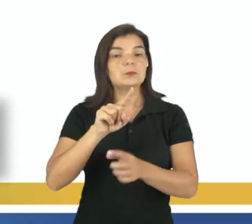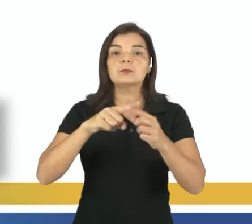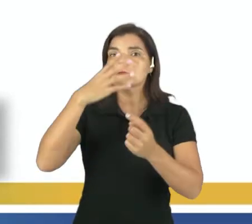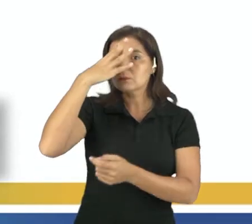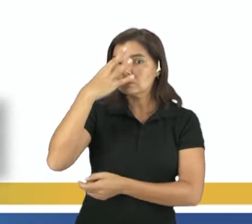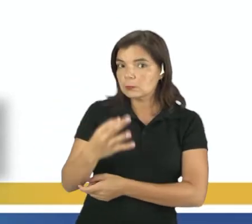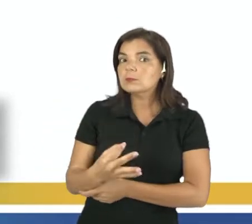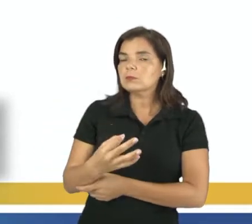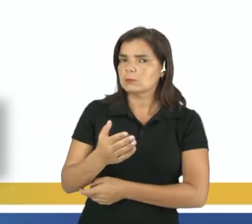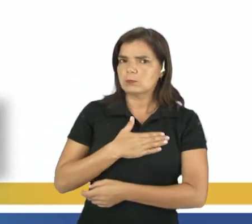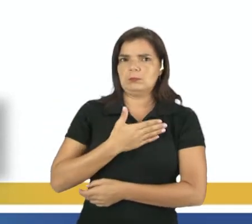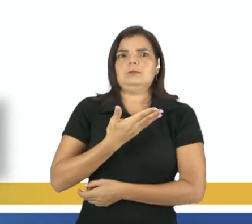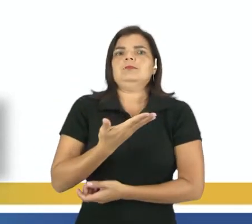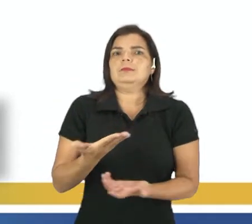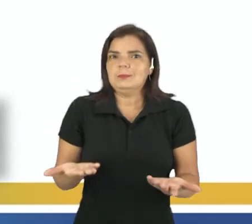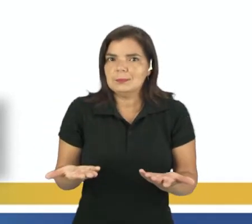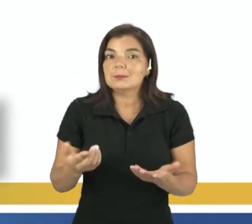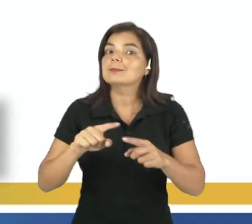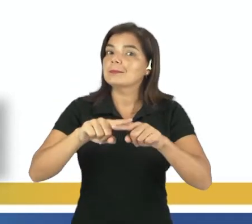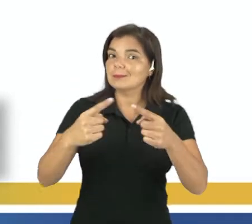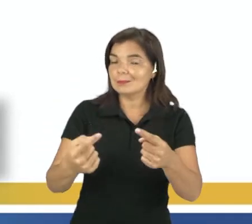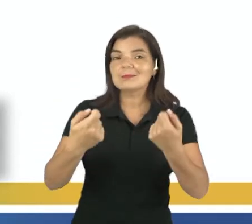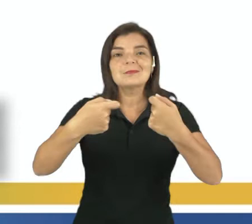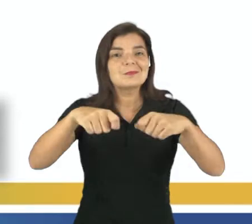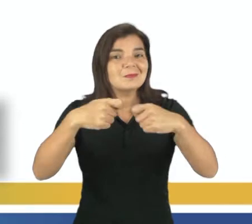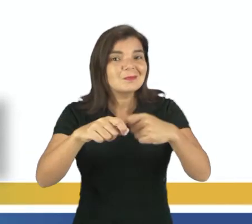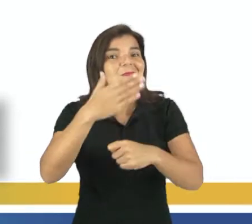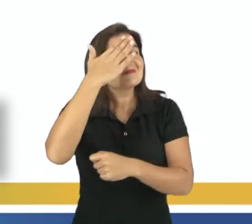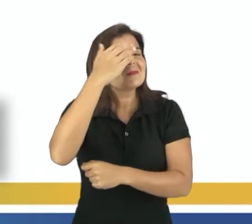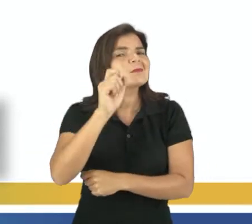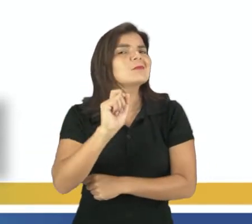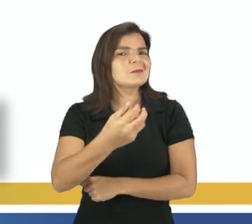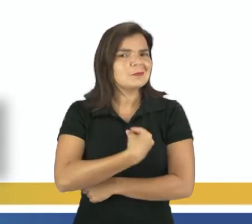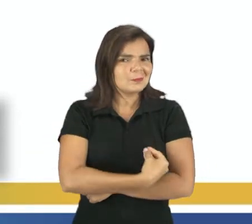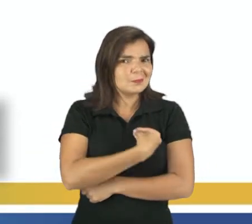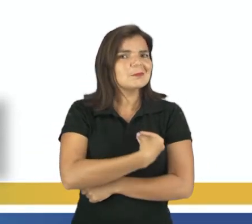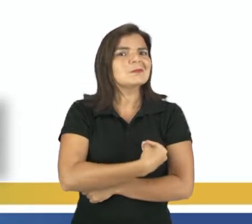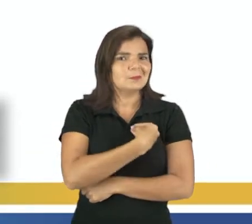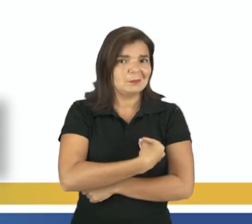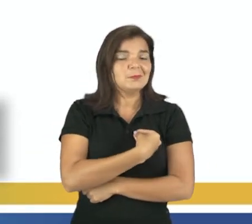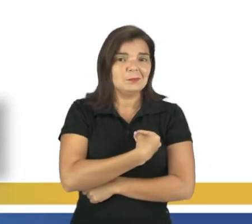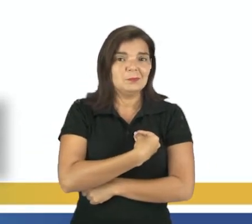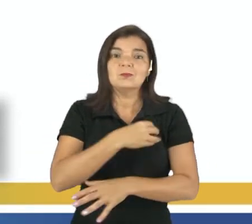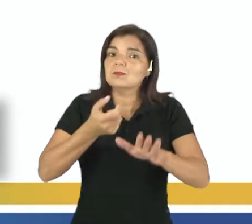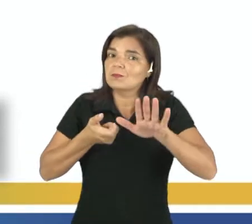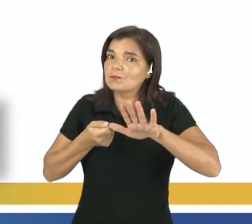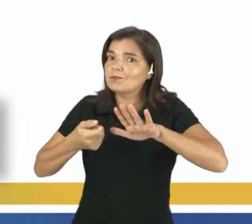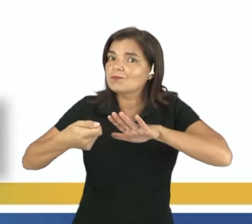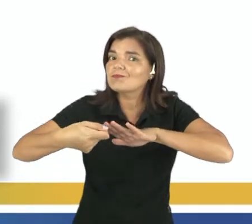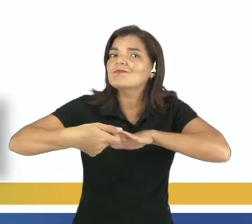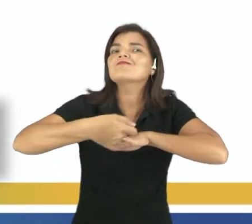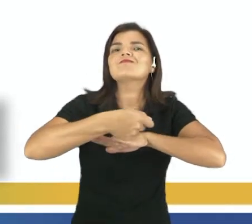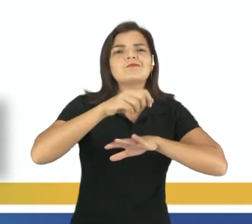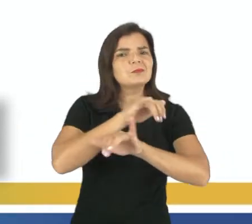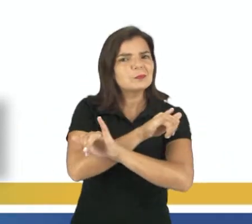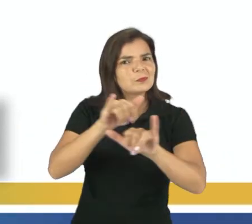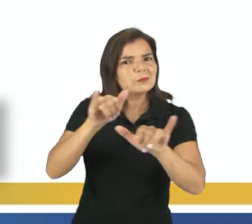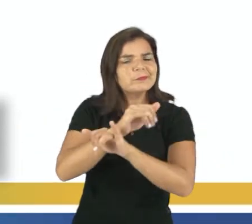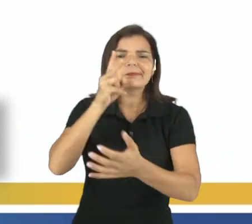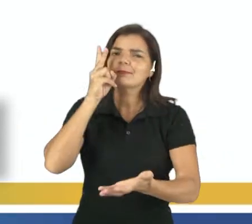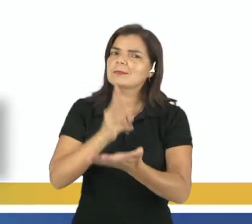certamente ficaríamos assustados. Porém, precisamos saber que vivemos na era das fake news, que são